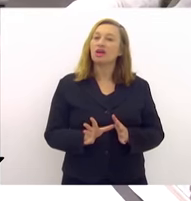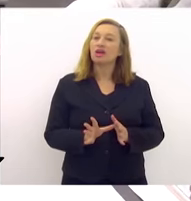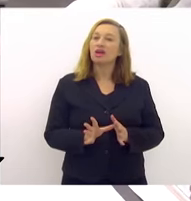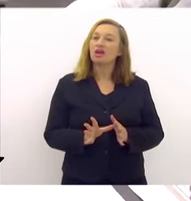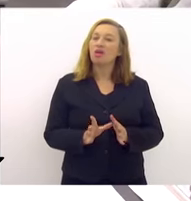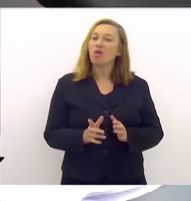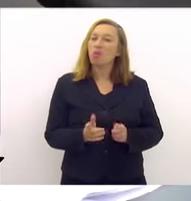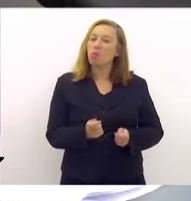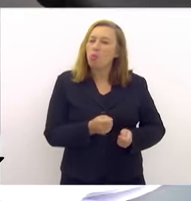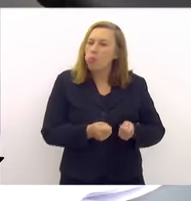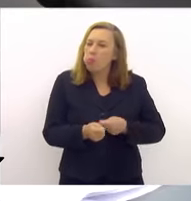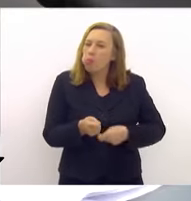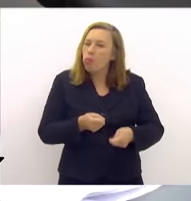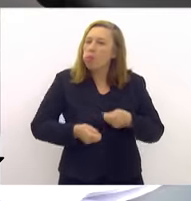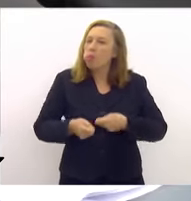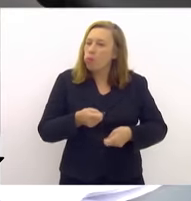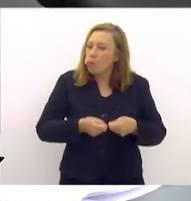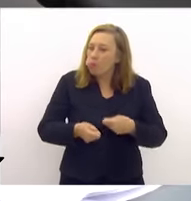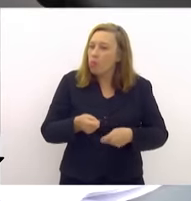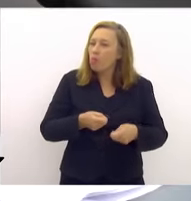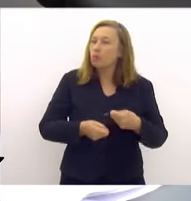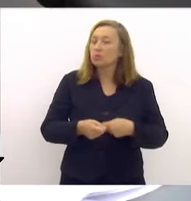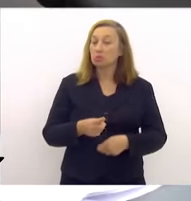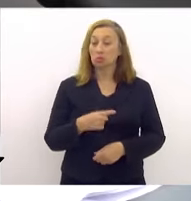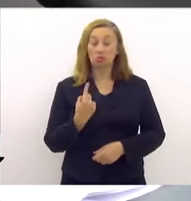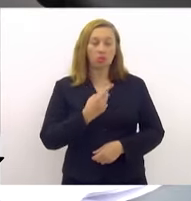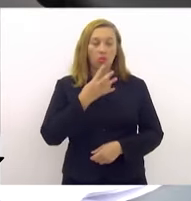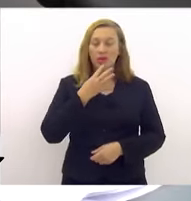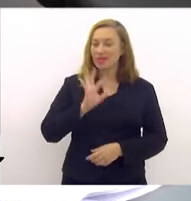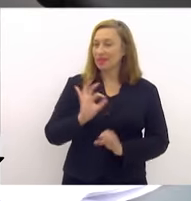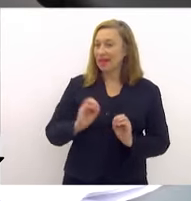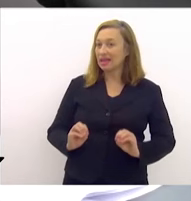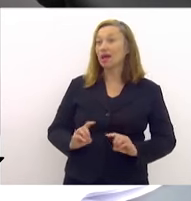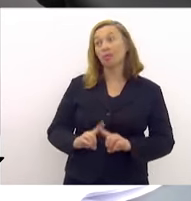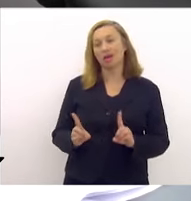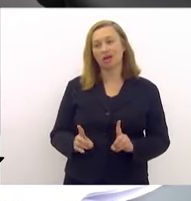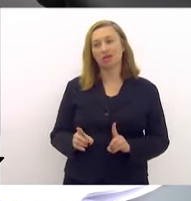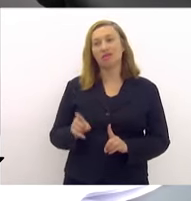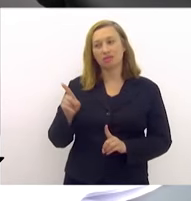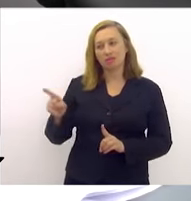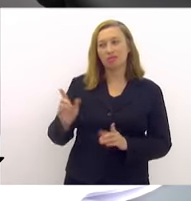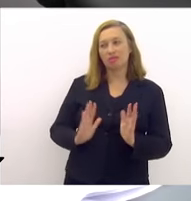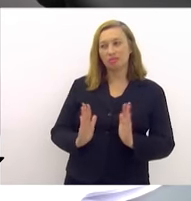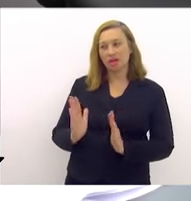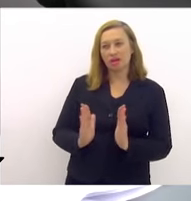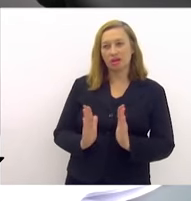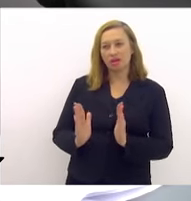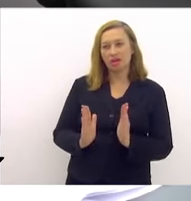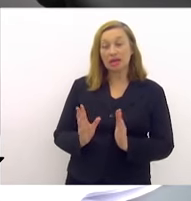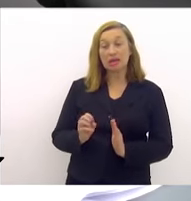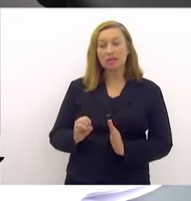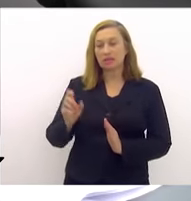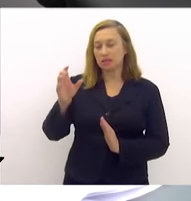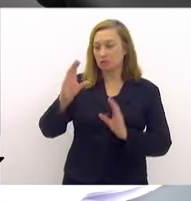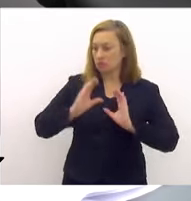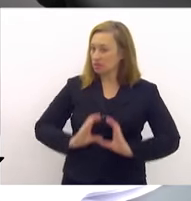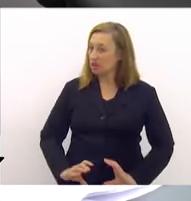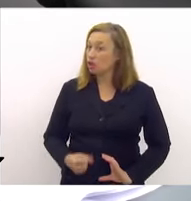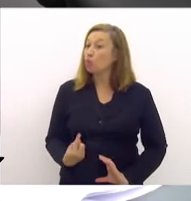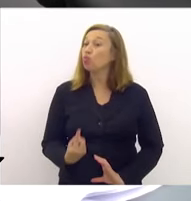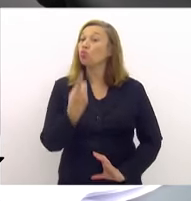entre nós, o mérito é inegável, né? Mas, claro, você querer dar prazo, se o cidadão um